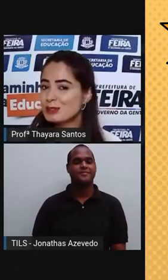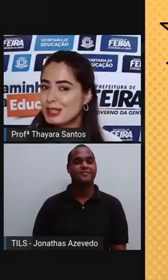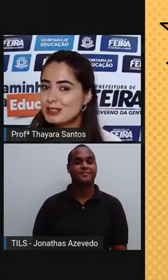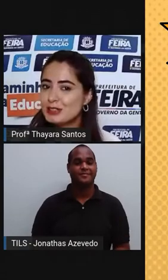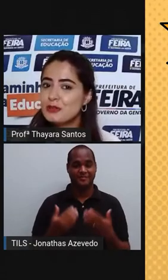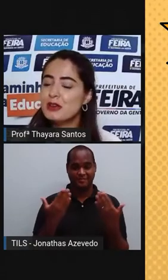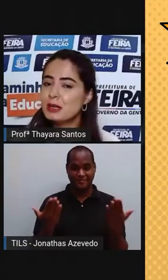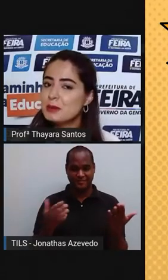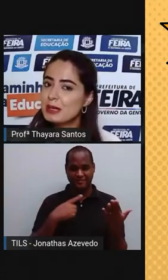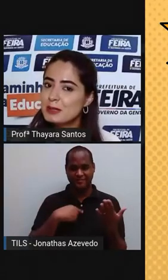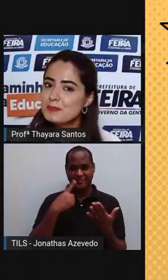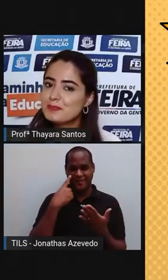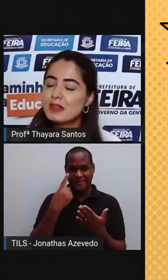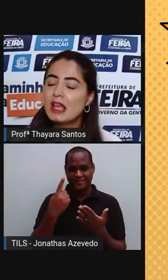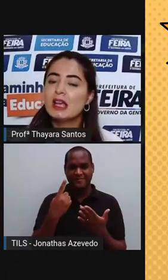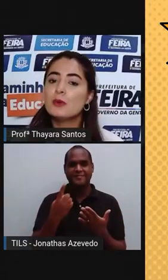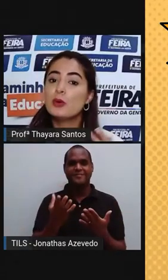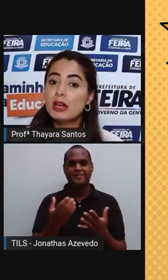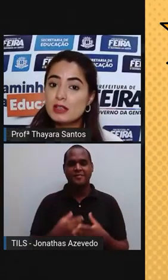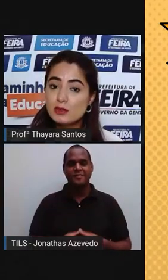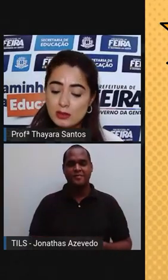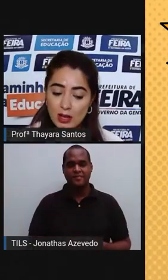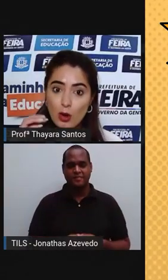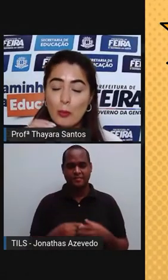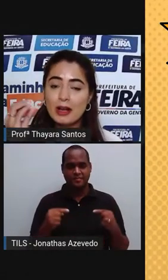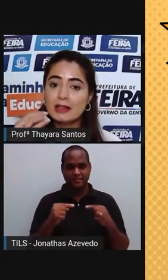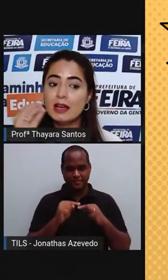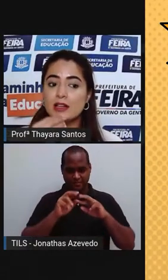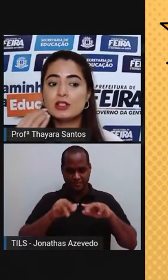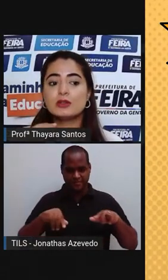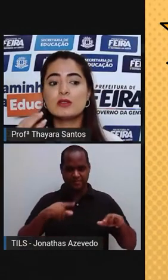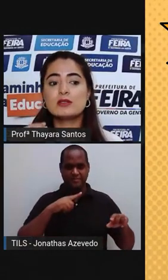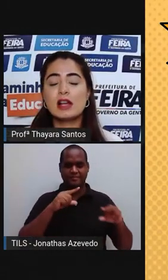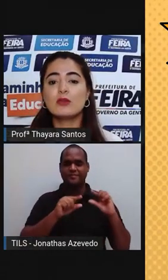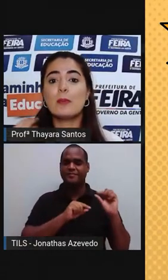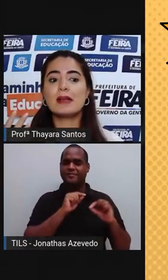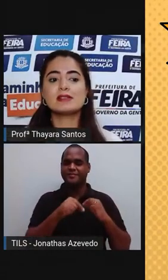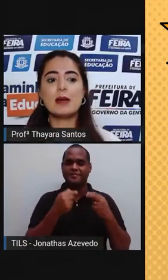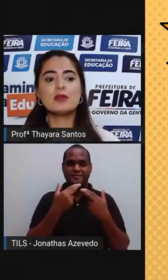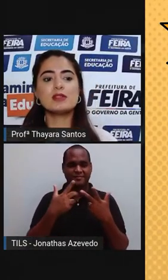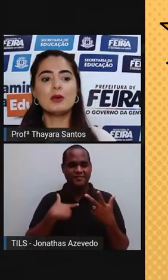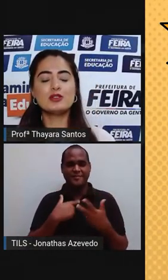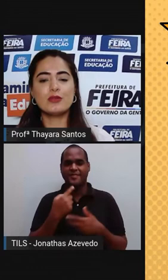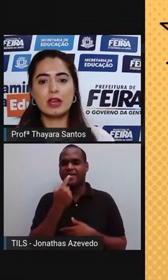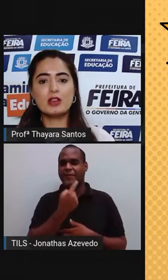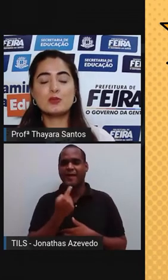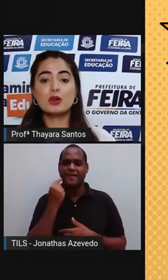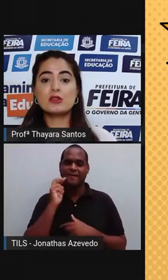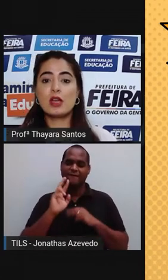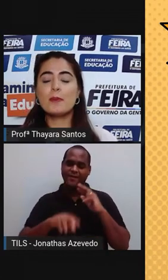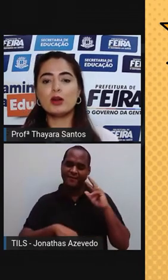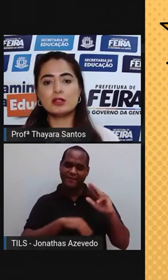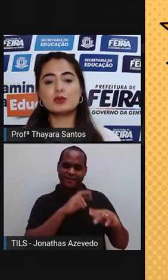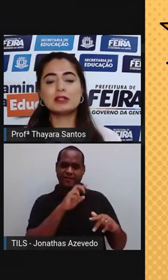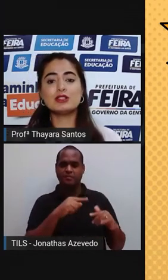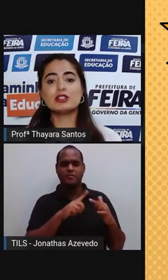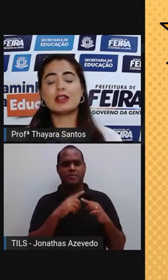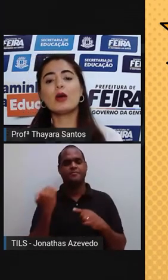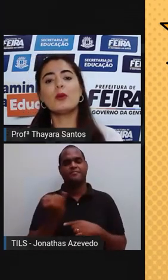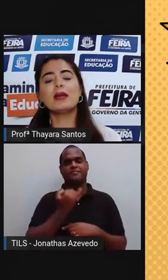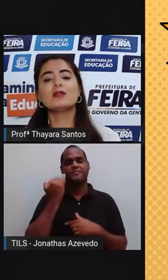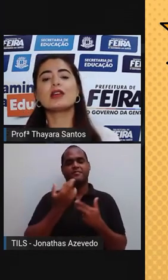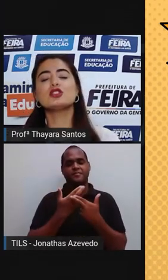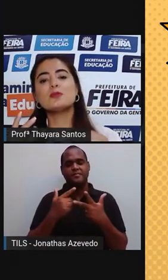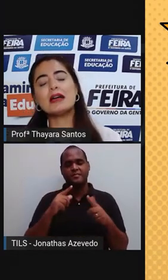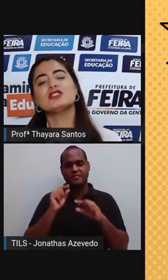Então, gente, viram aí? Por isso, né? Como cada região da nossa língua percebe um sabor diferente, por isso que é importante quando a